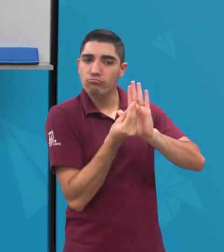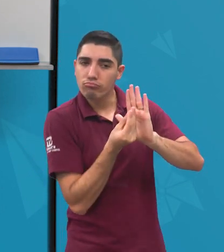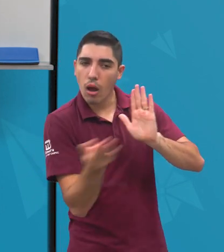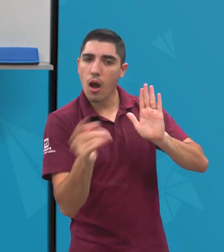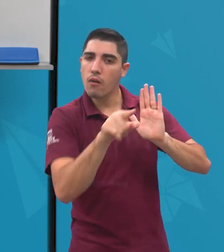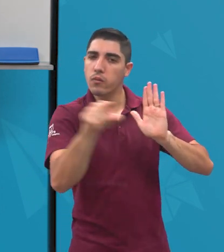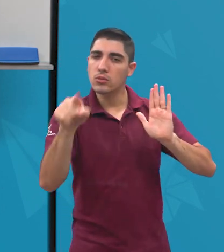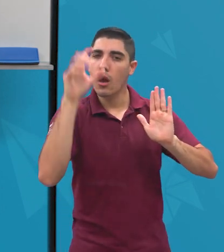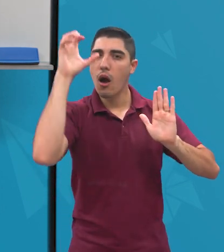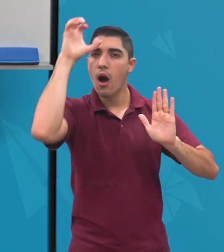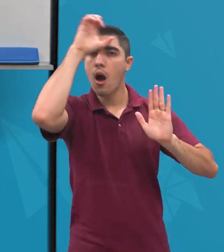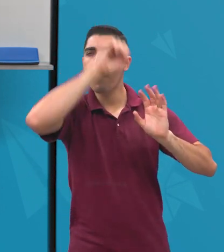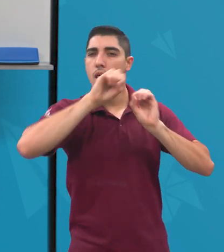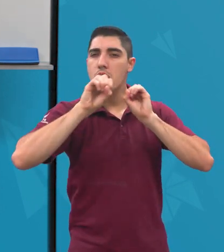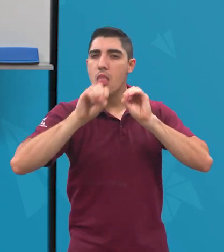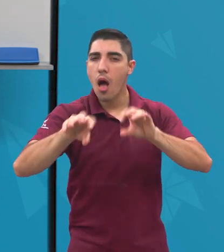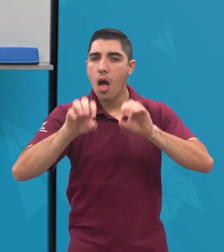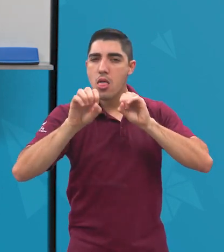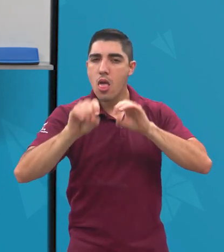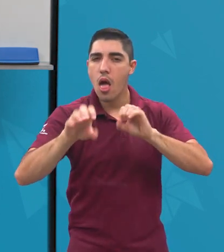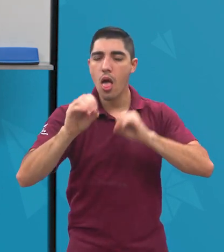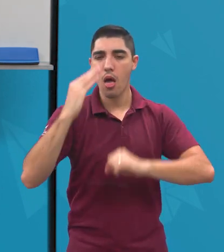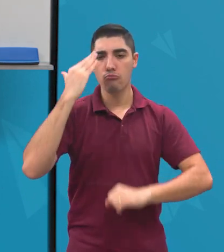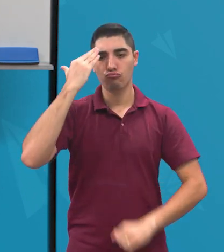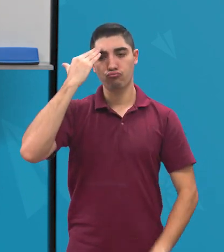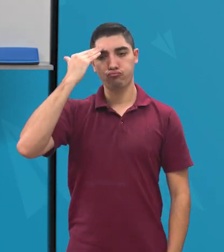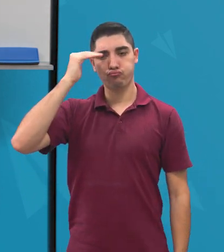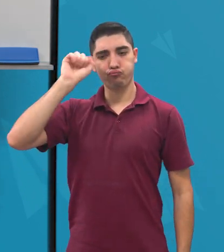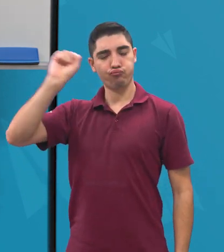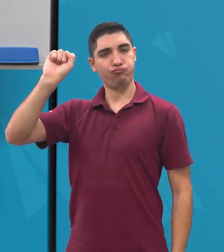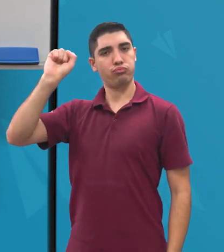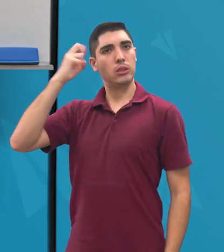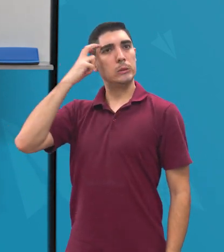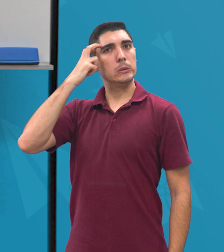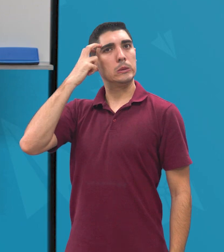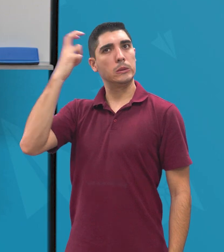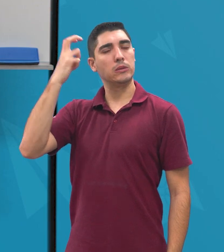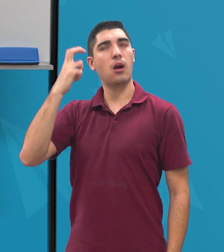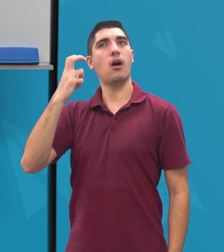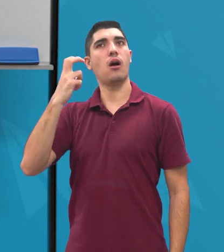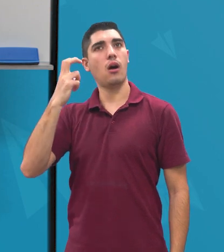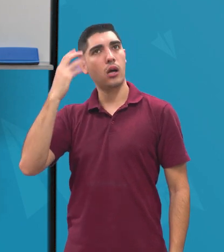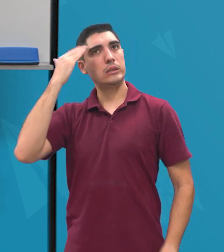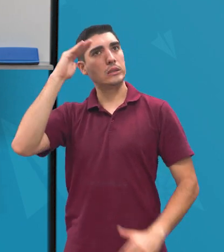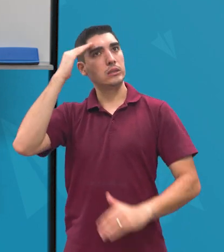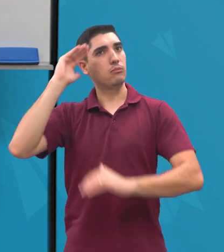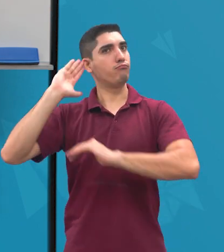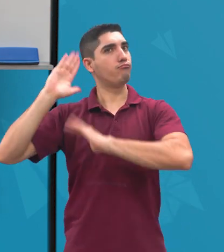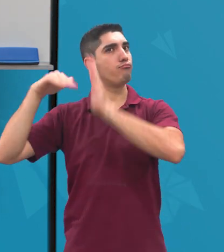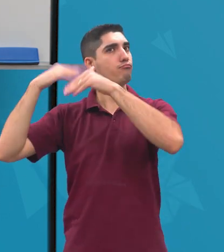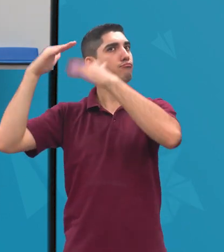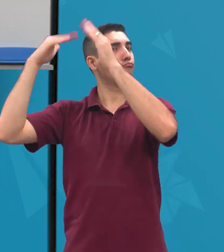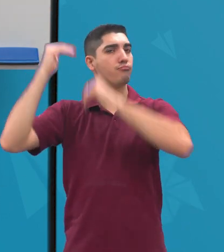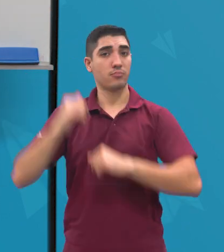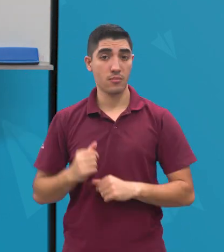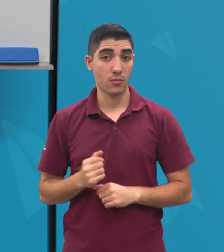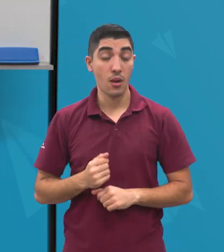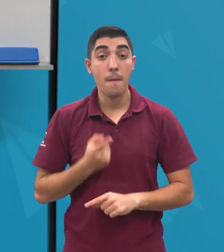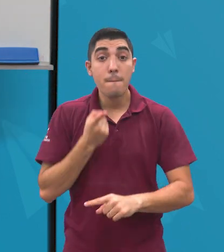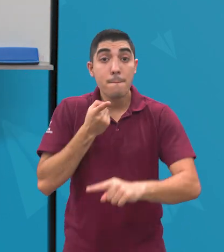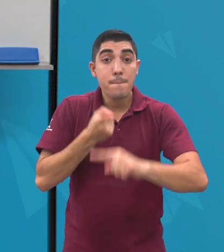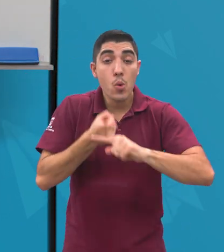de ensinamento dessa sabedoria para as pessoas que cultivam esse